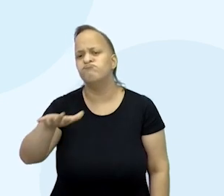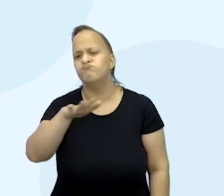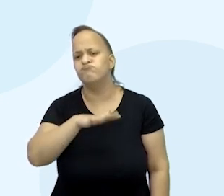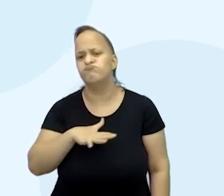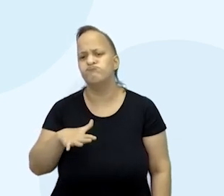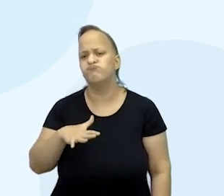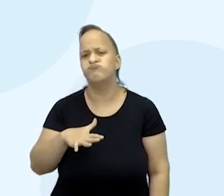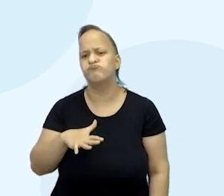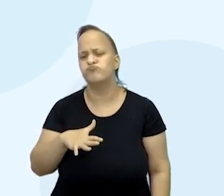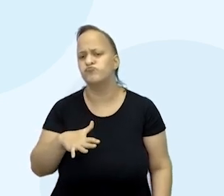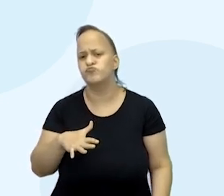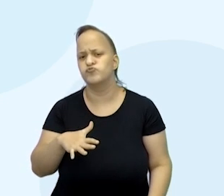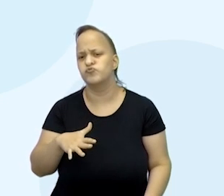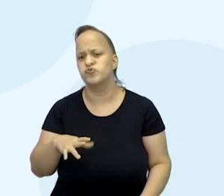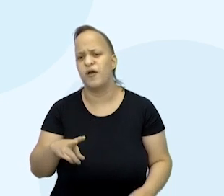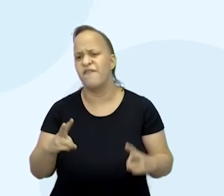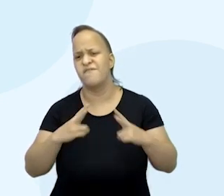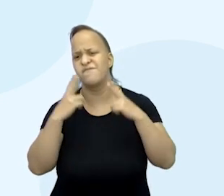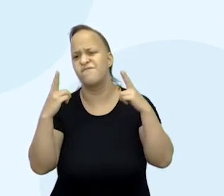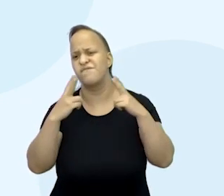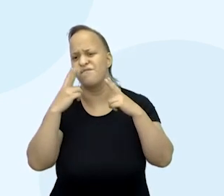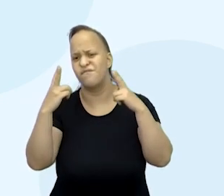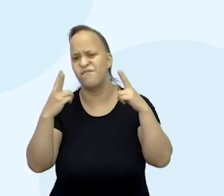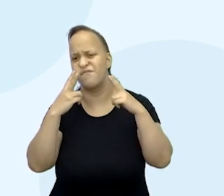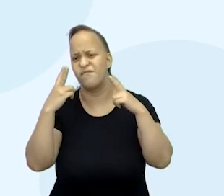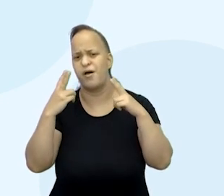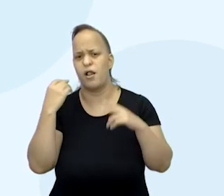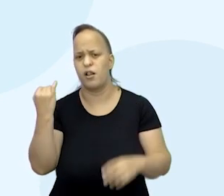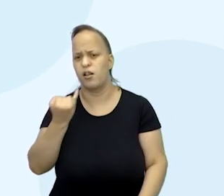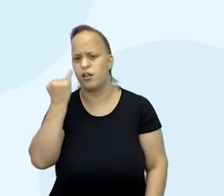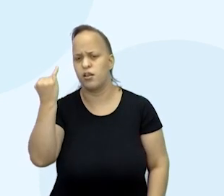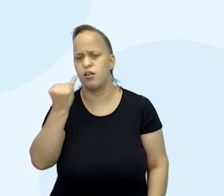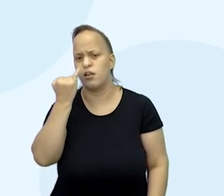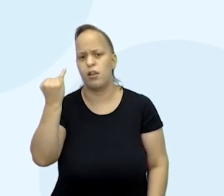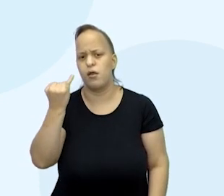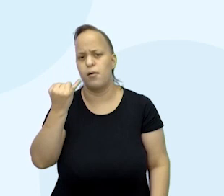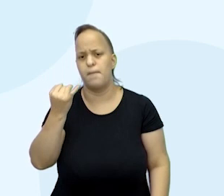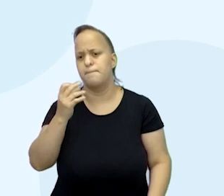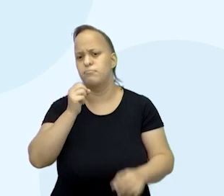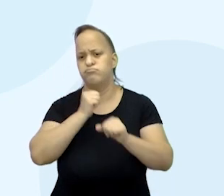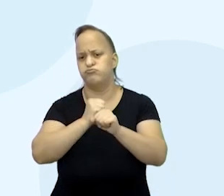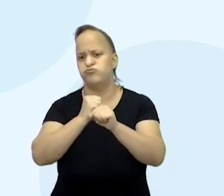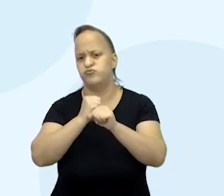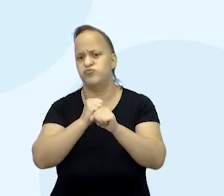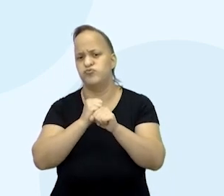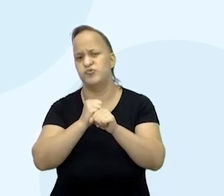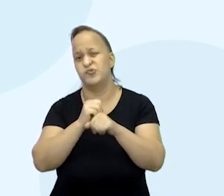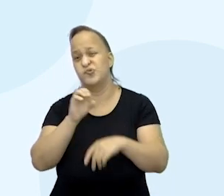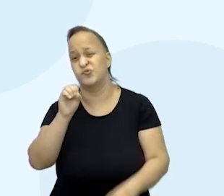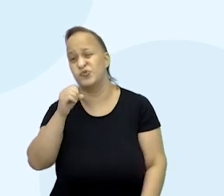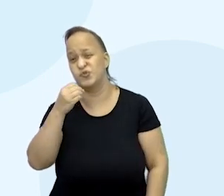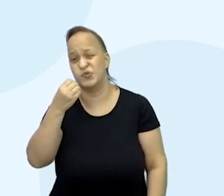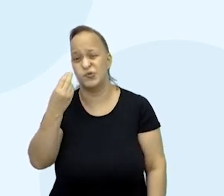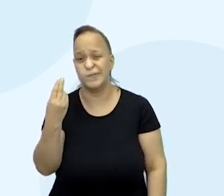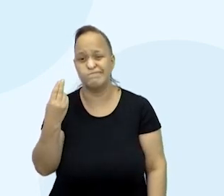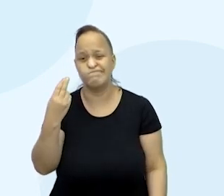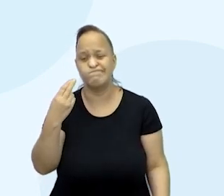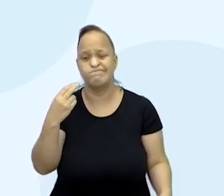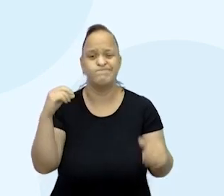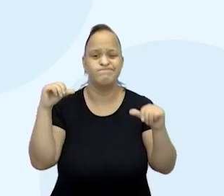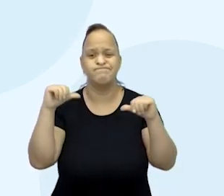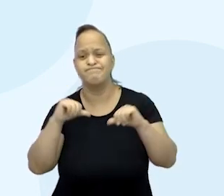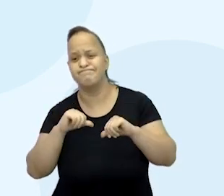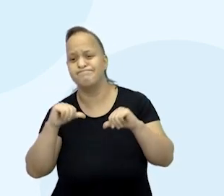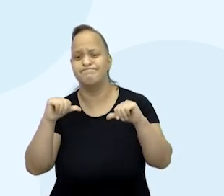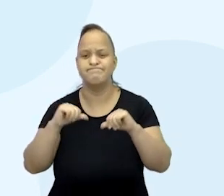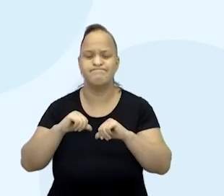encontradas nessa região? Vamos para as potencialidades e vulnerabilidades. Com a melhoria na urbanização,